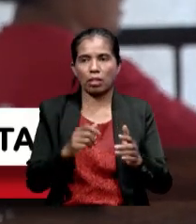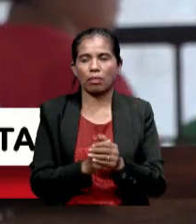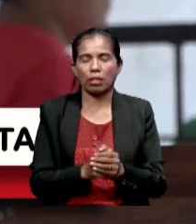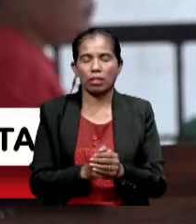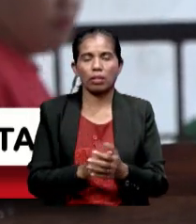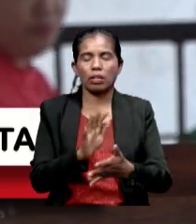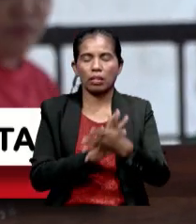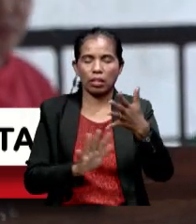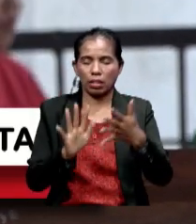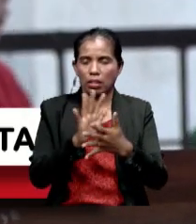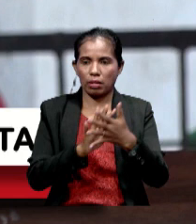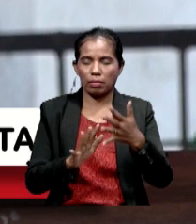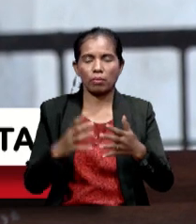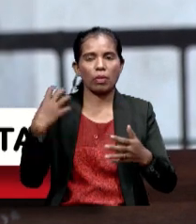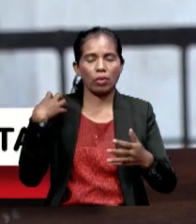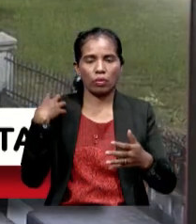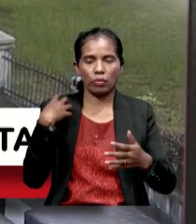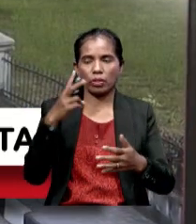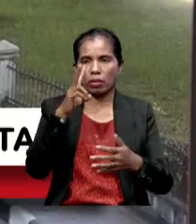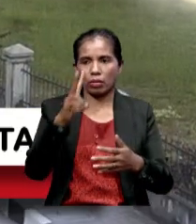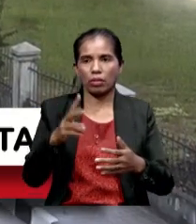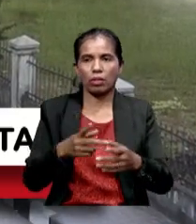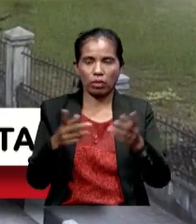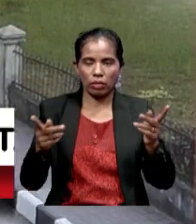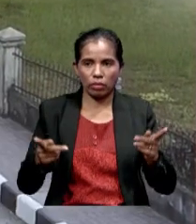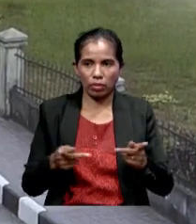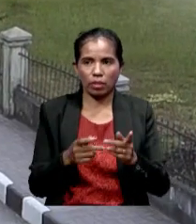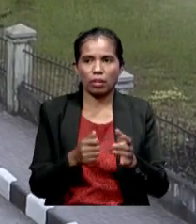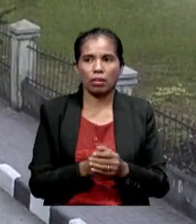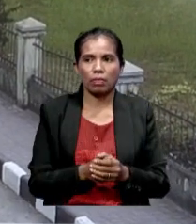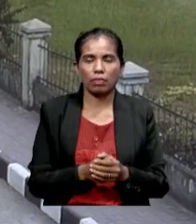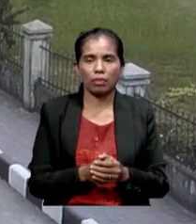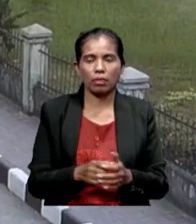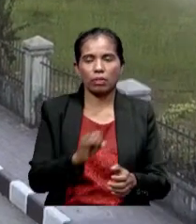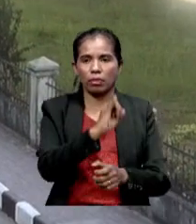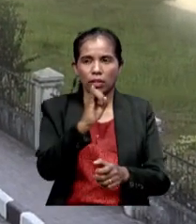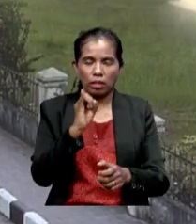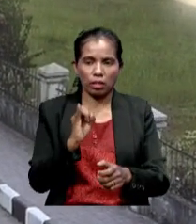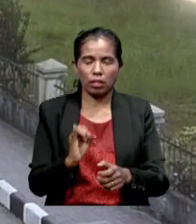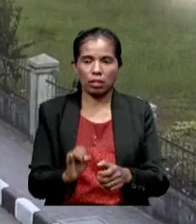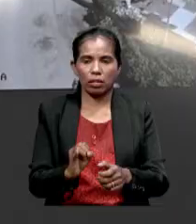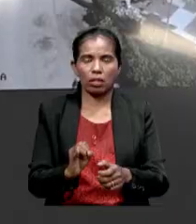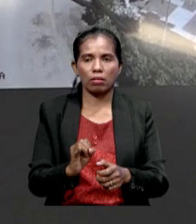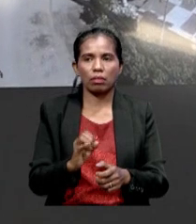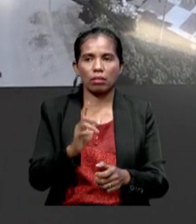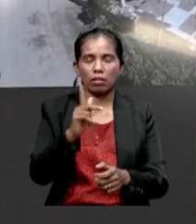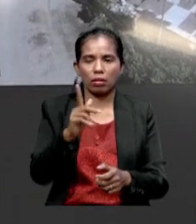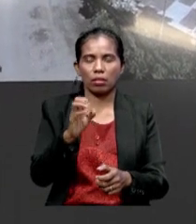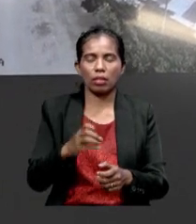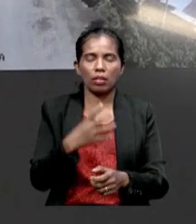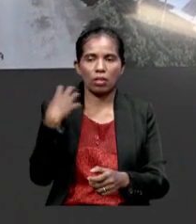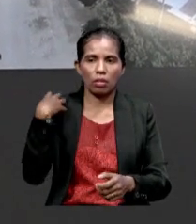rua. Masanesan sentu integrado investigasan terminal no edifício central